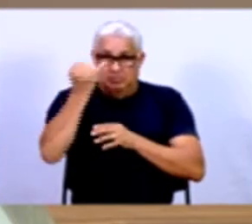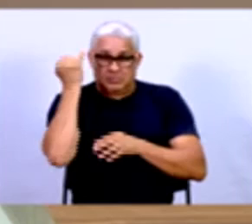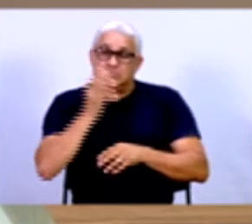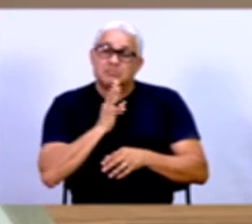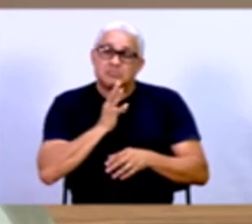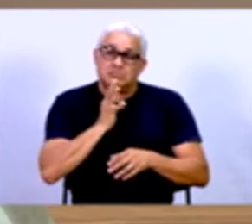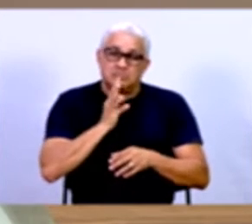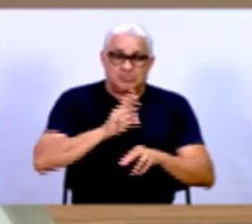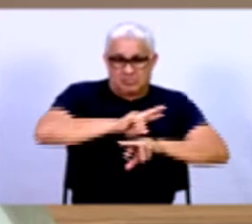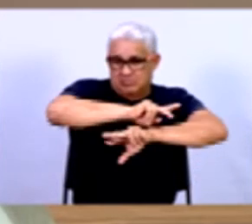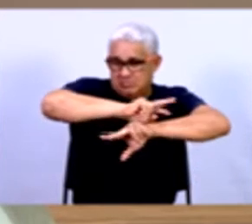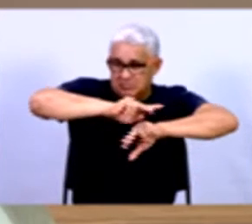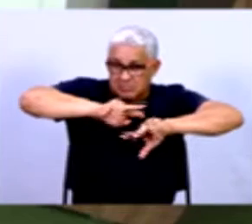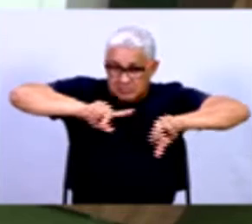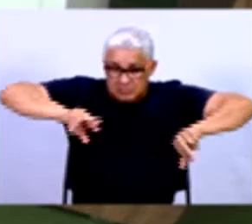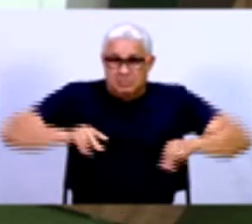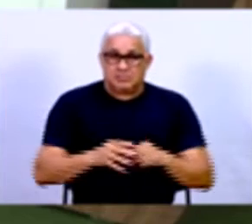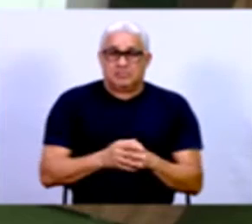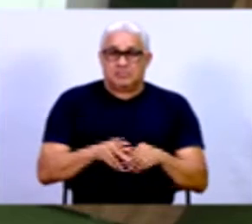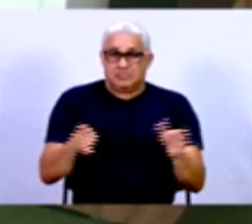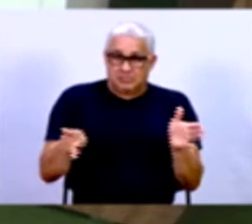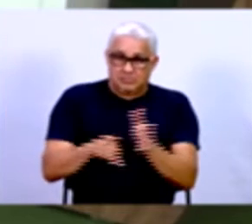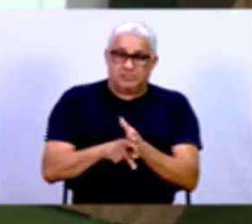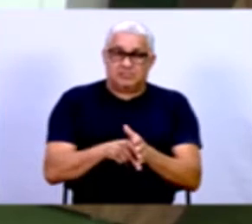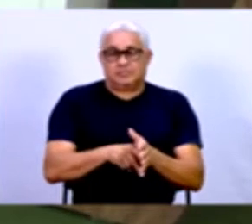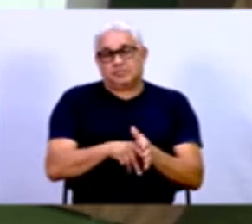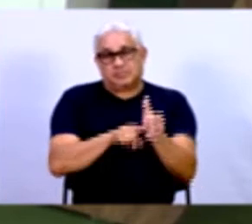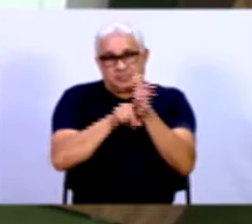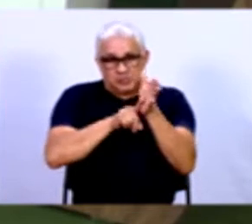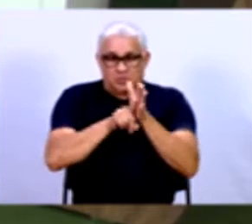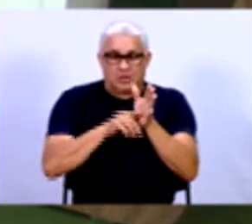elementos, que é o que nós vamos passar agora, né, professora? Exatamente. É importantíssimo